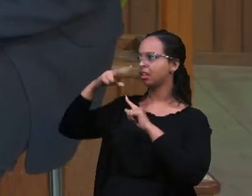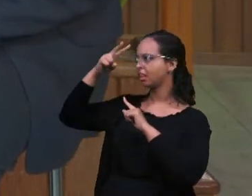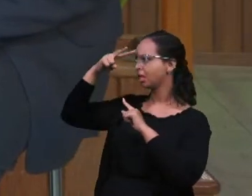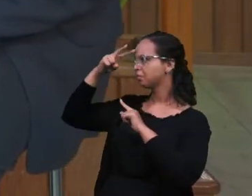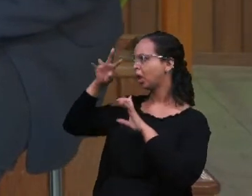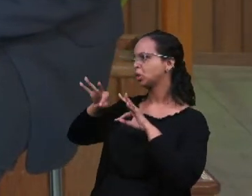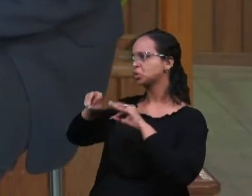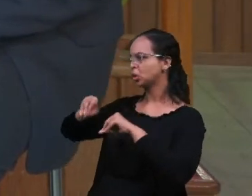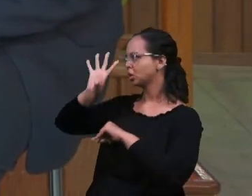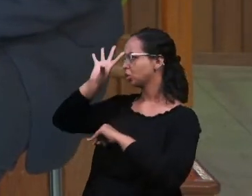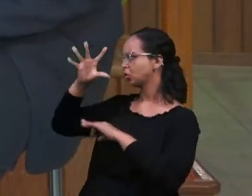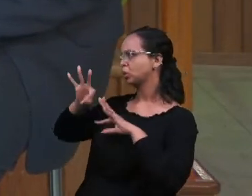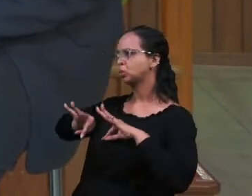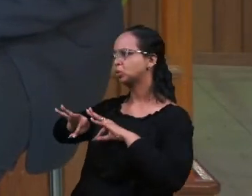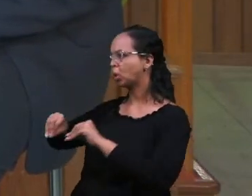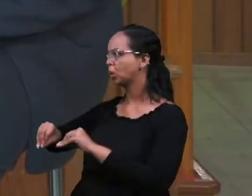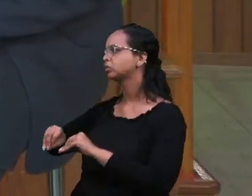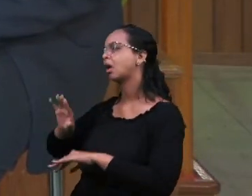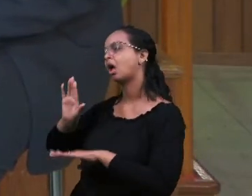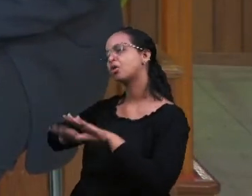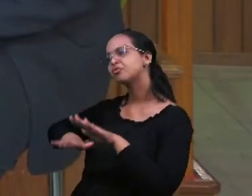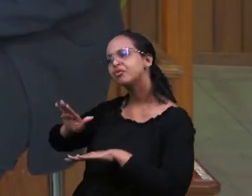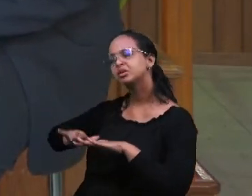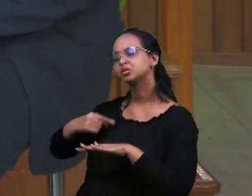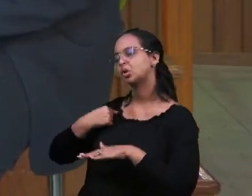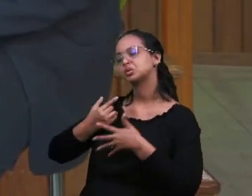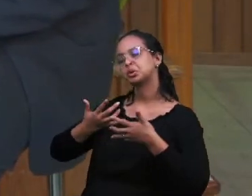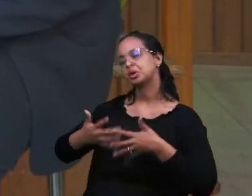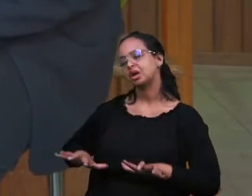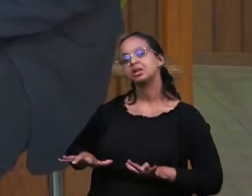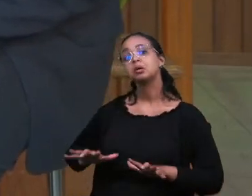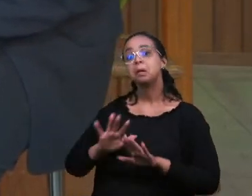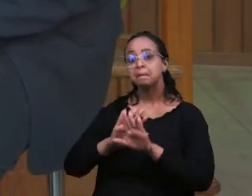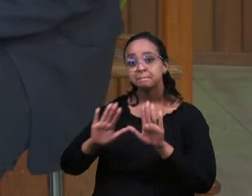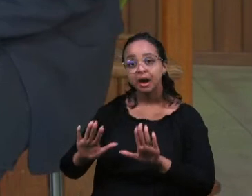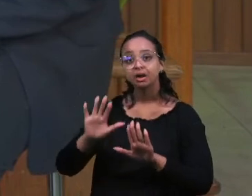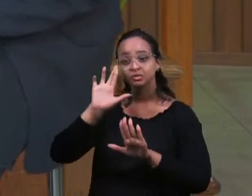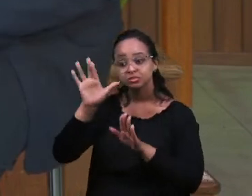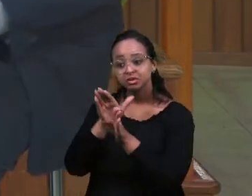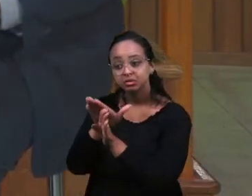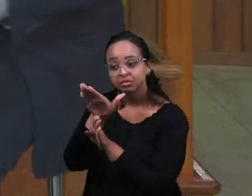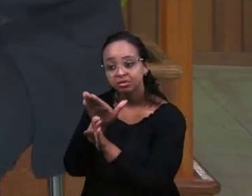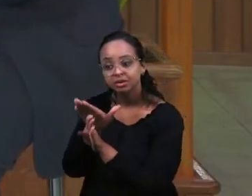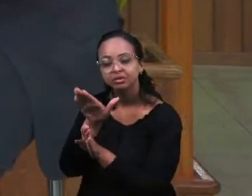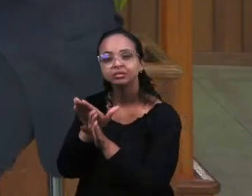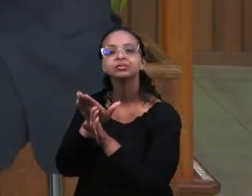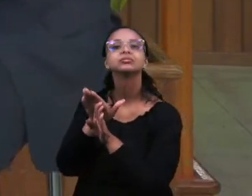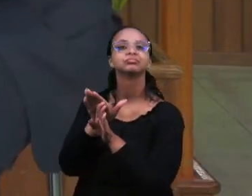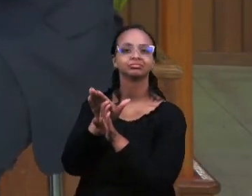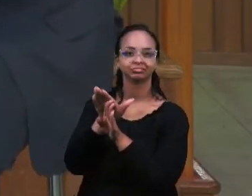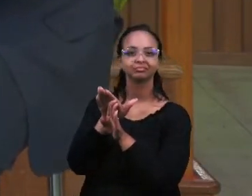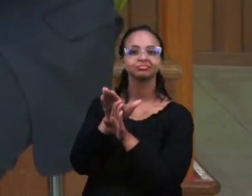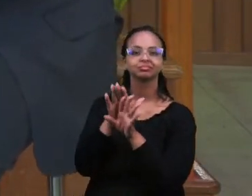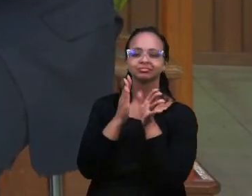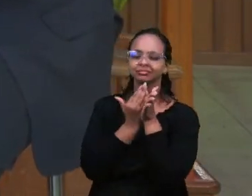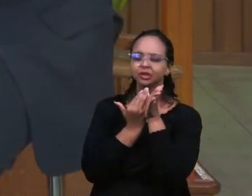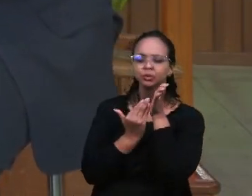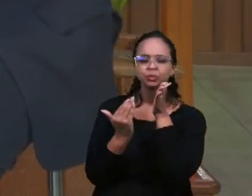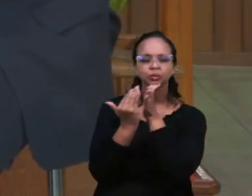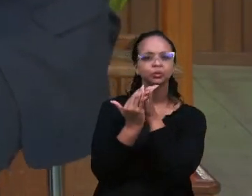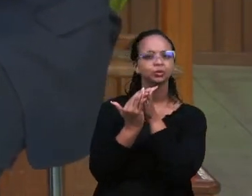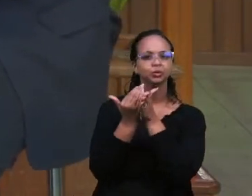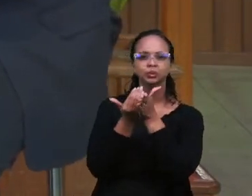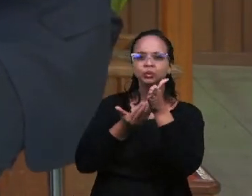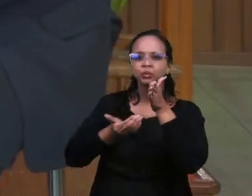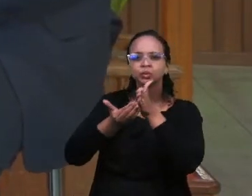decisões tomadas, umas que nós não queríamos, mas o Senhor orientou, e em tudo nós